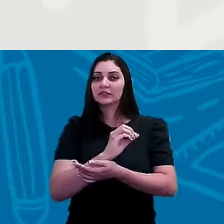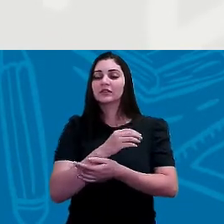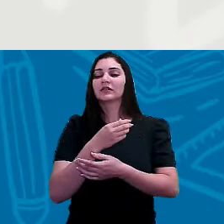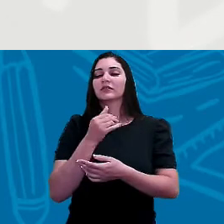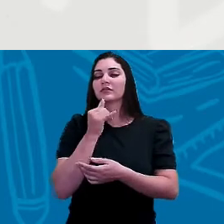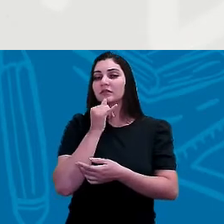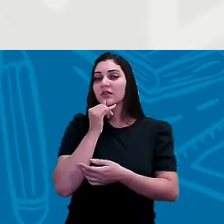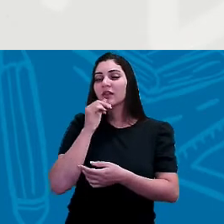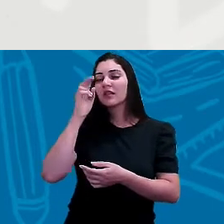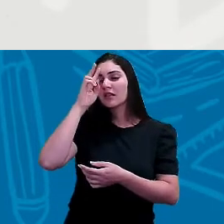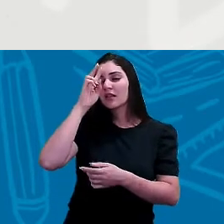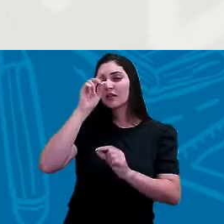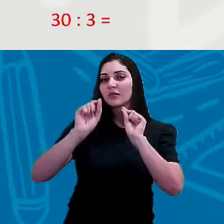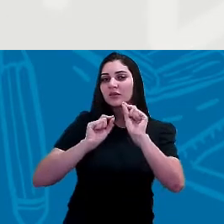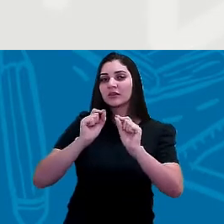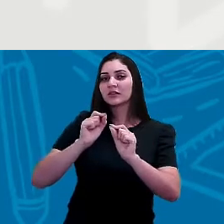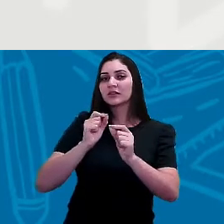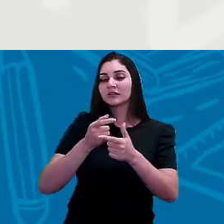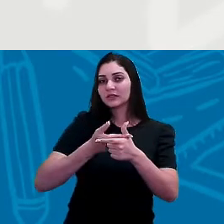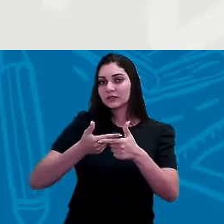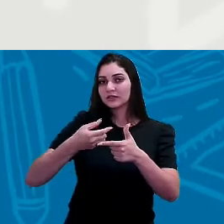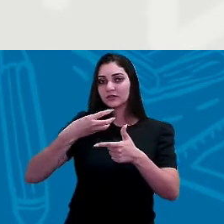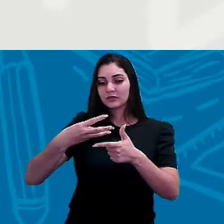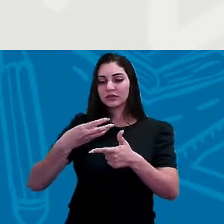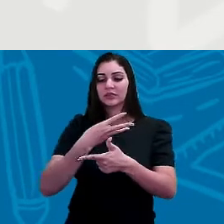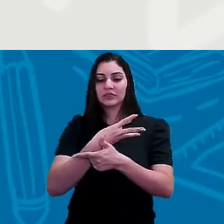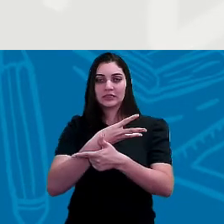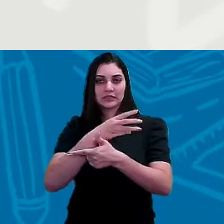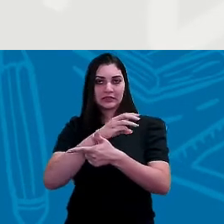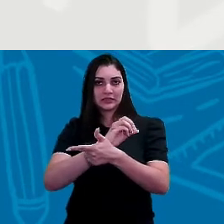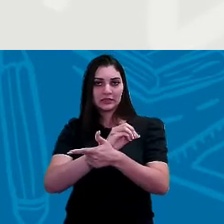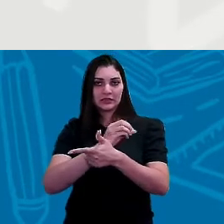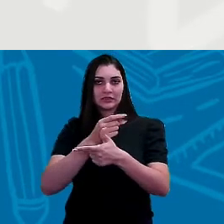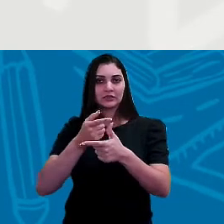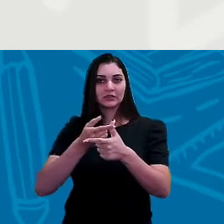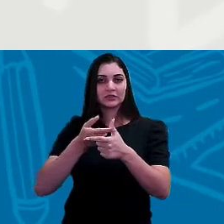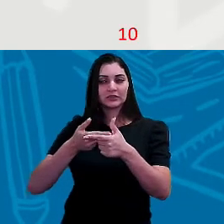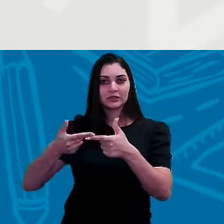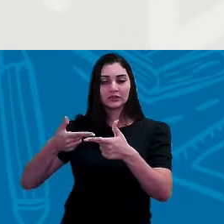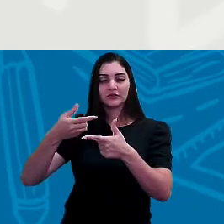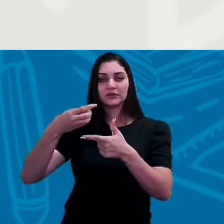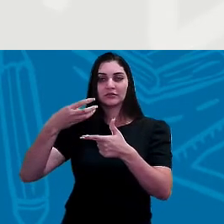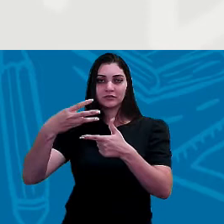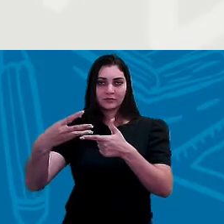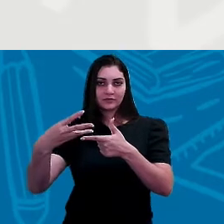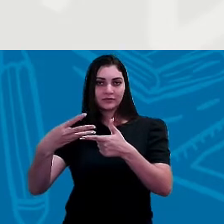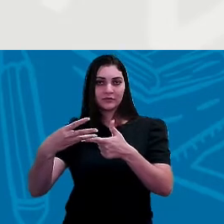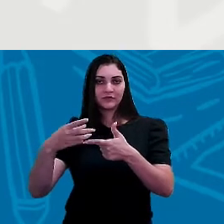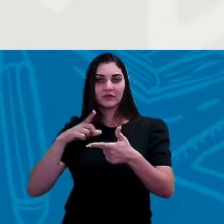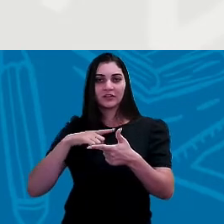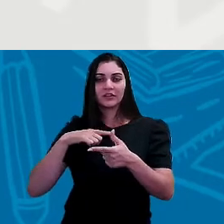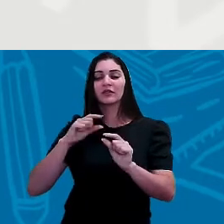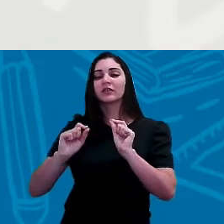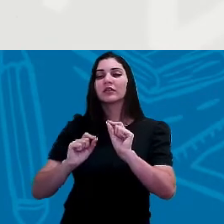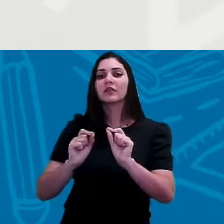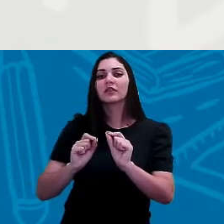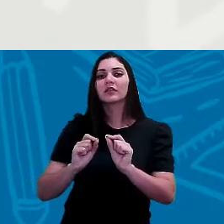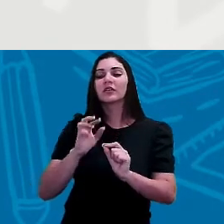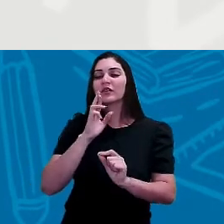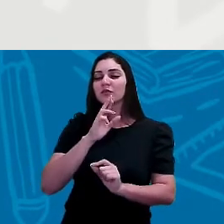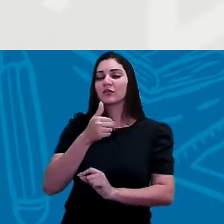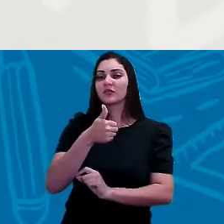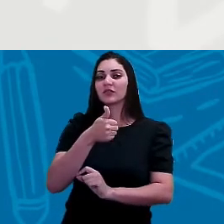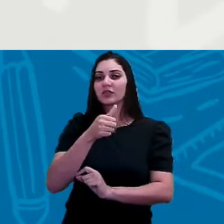Terça parte, lembra? Dividir por 3. Então, eu pego 30, divido por 3 e vai dar 10.